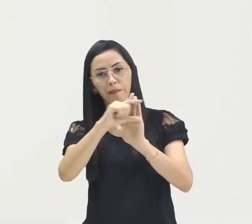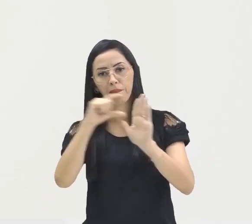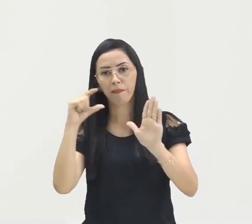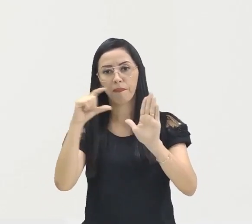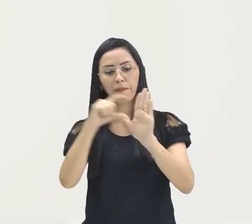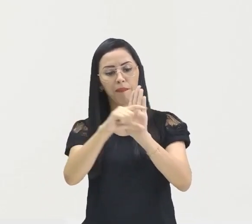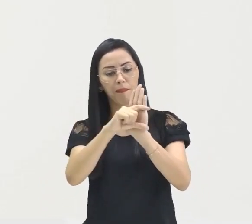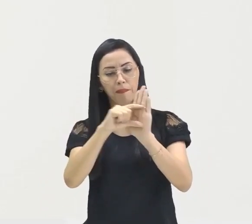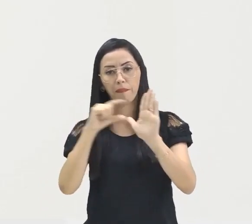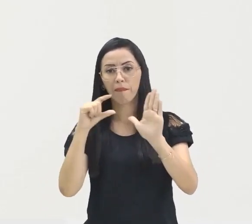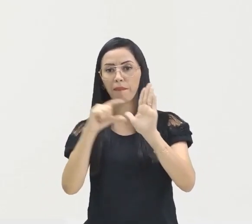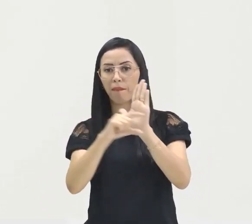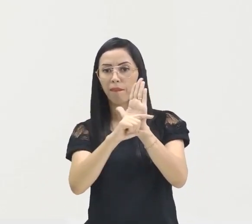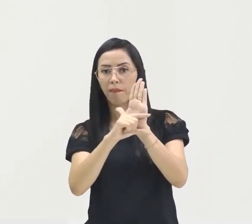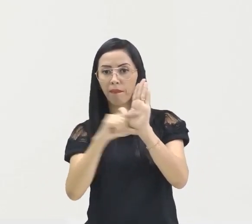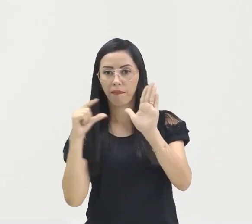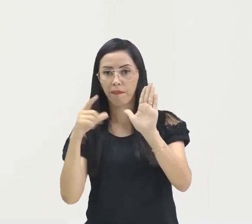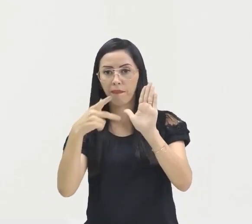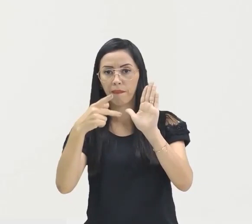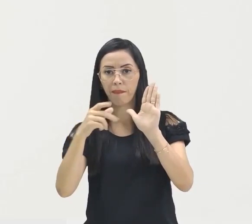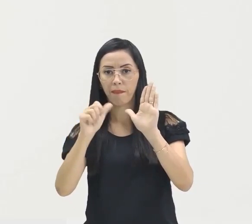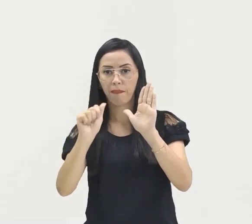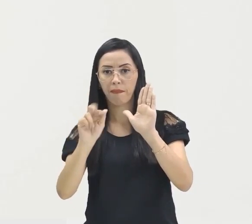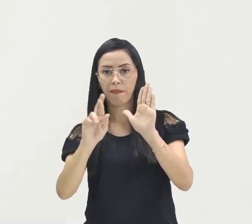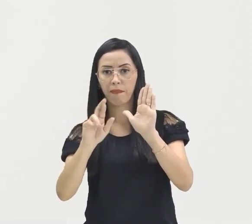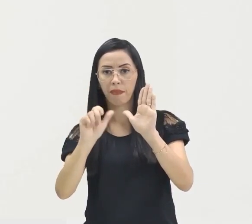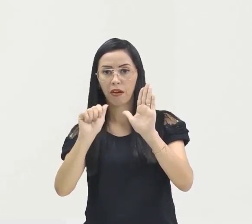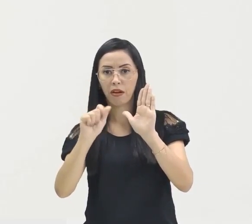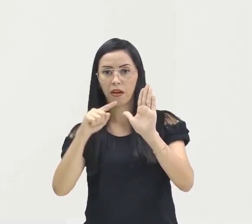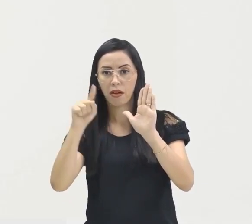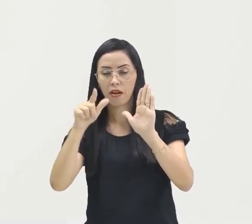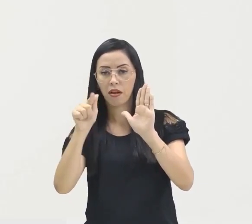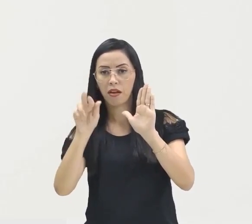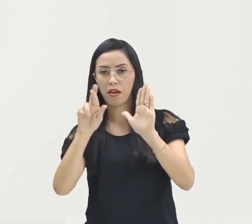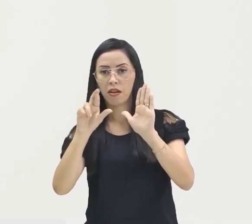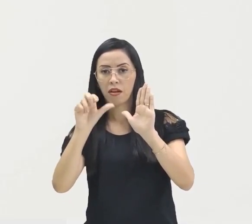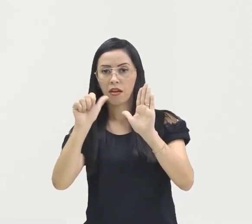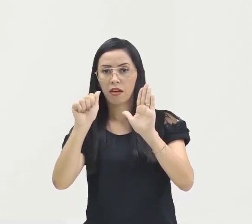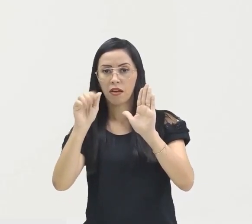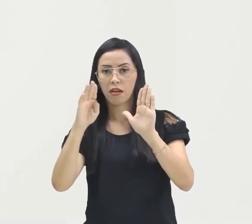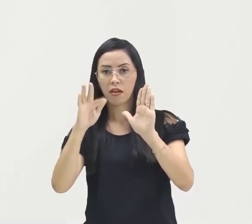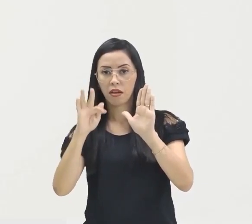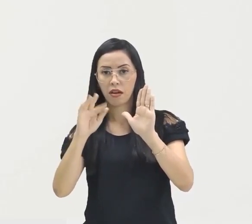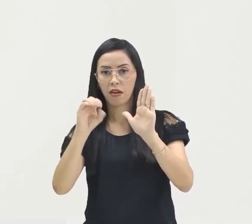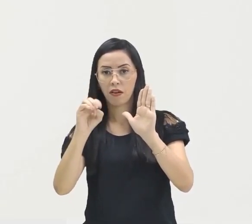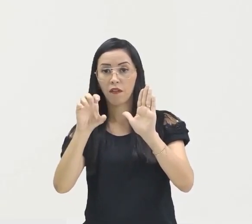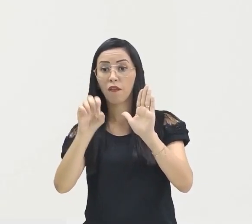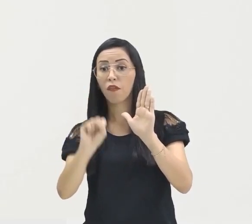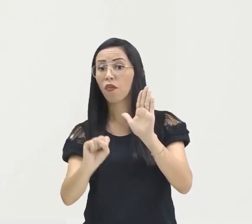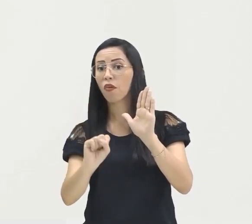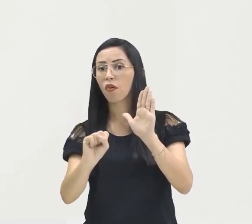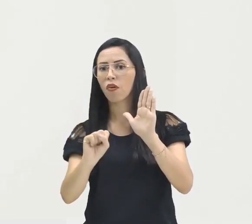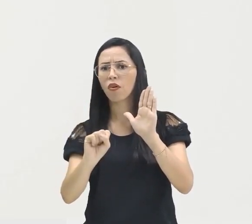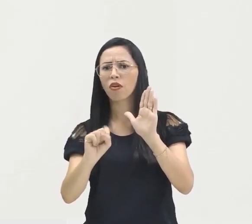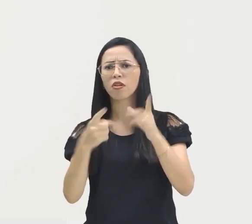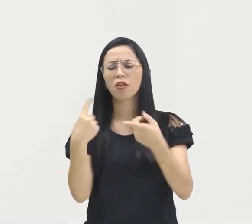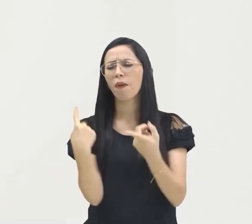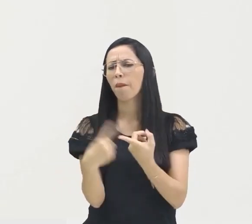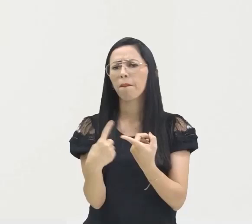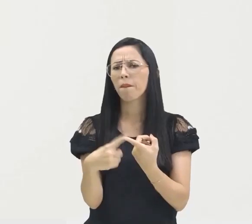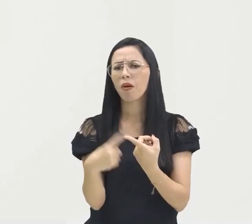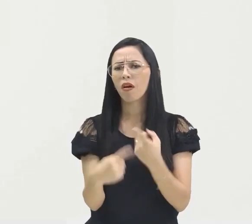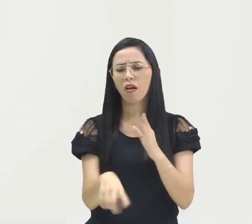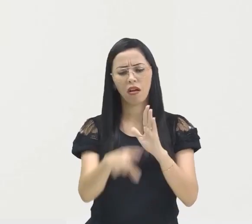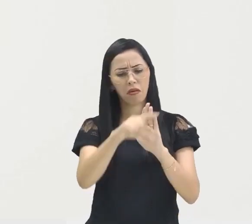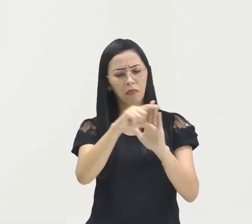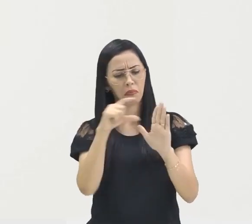parágrafos. Eu gosto disso aqui, certo? Eles são estruturados em parágrafos. Ah, por que são estruturados em